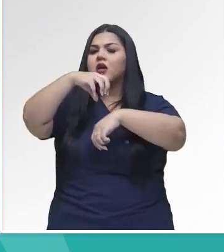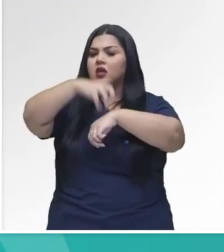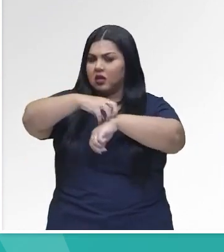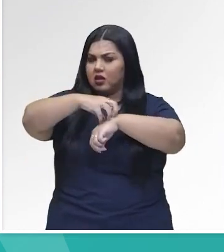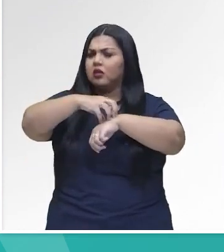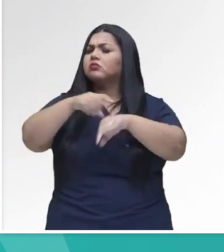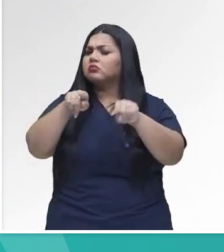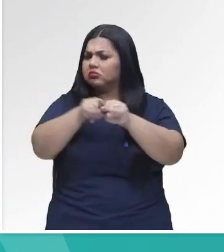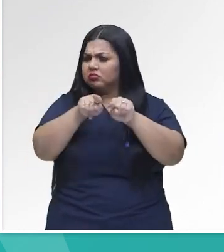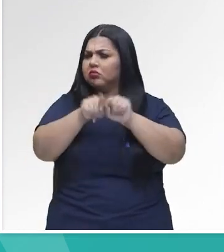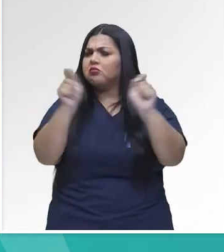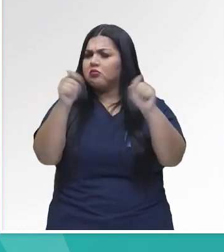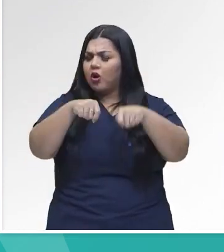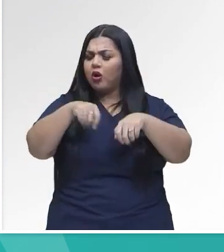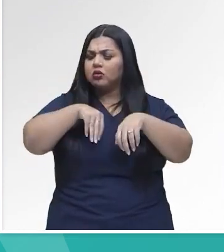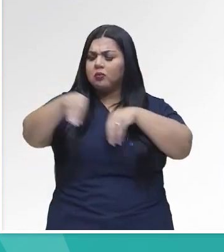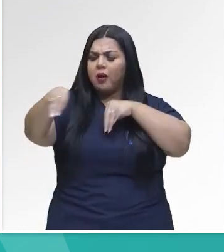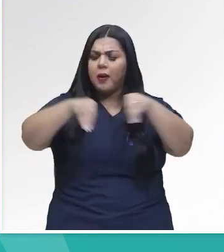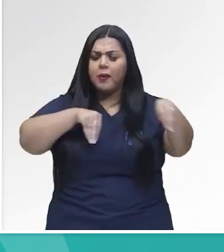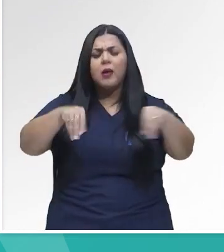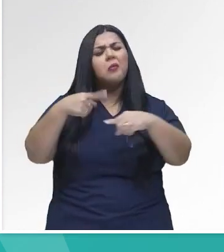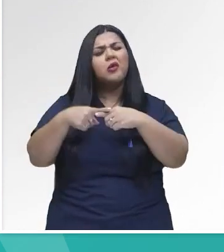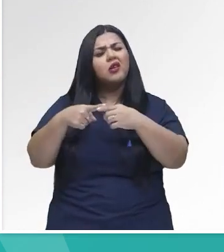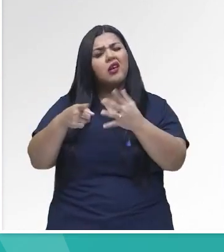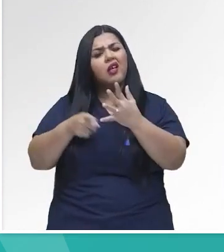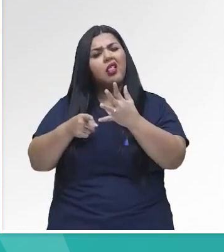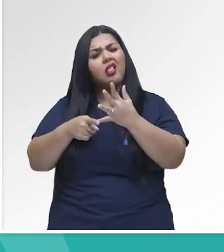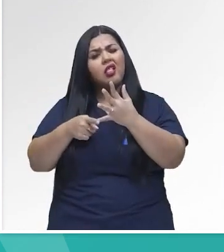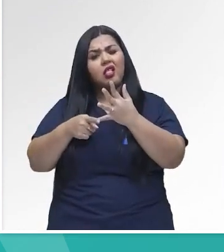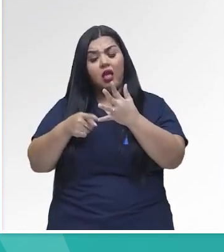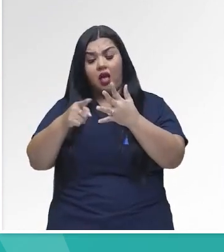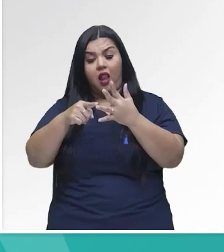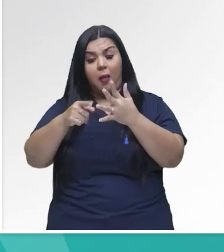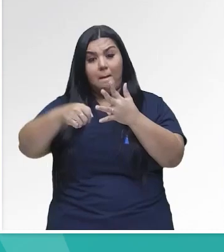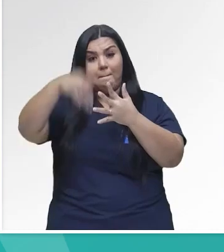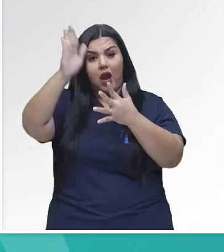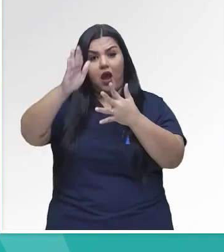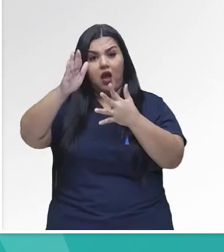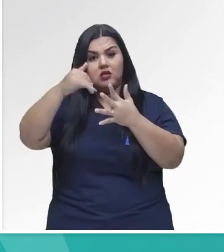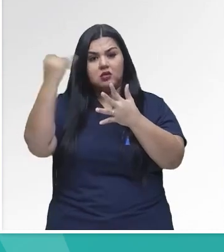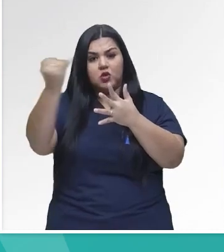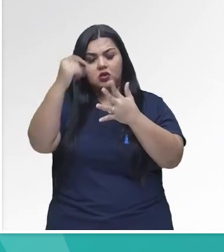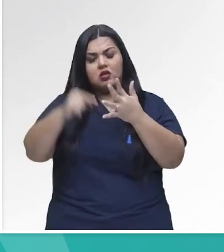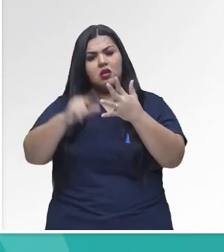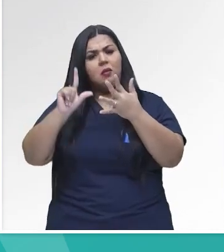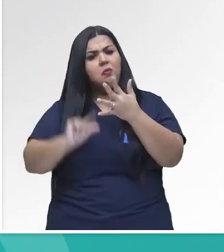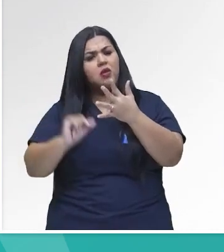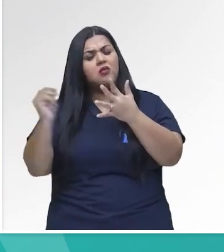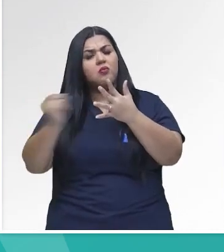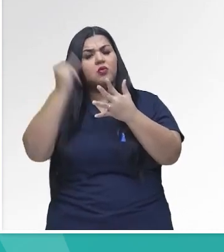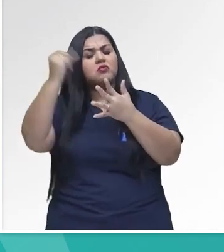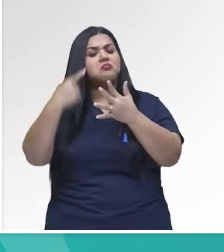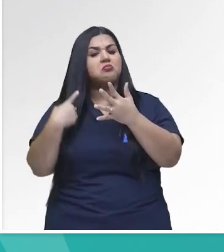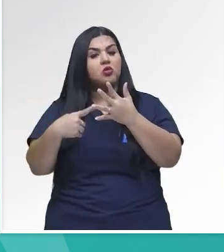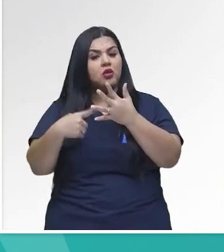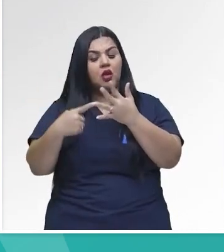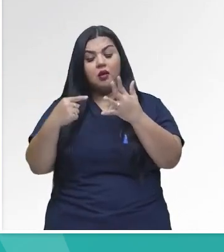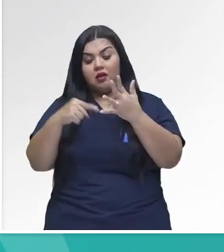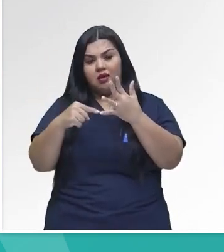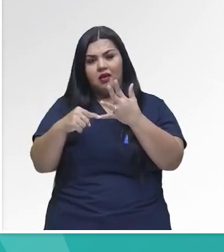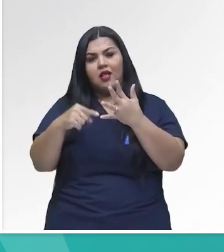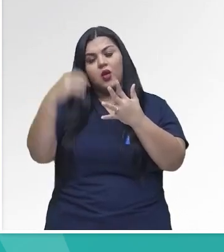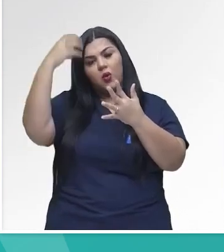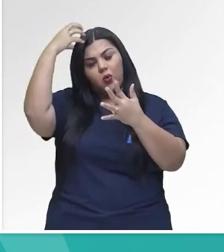todos os lados. Por que ele não é tão importante quanto a dama? Bom, o rei, ele é a peça